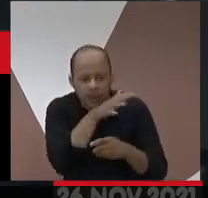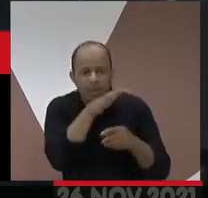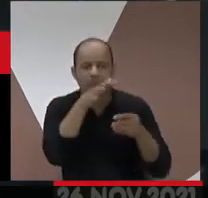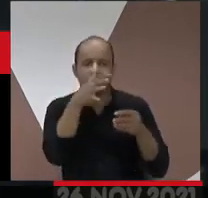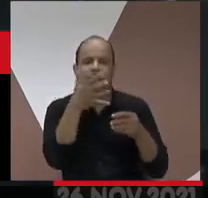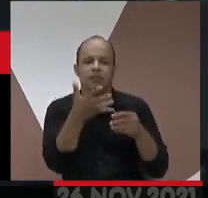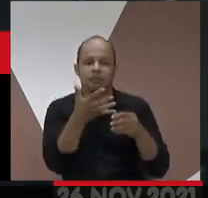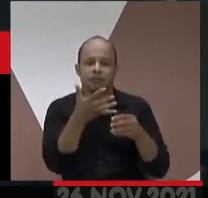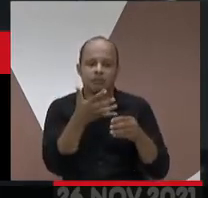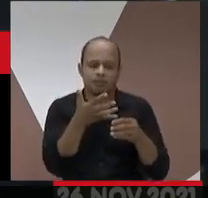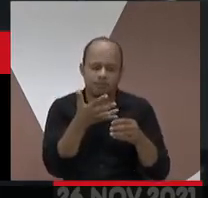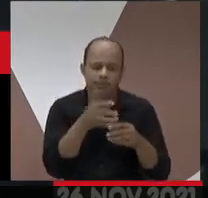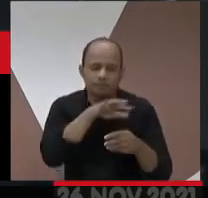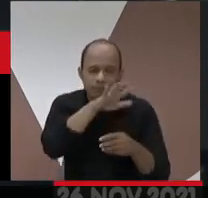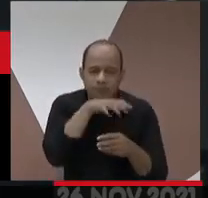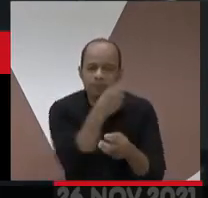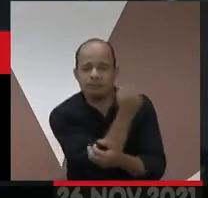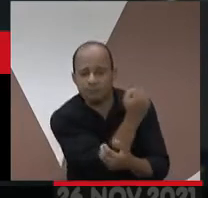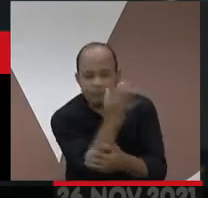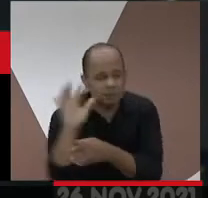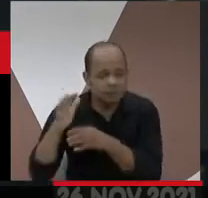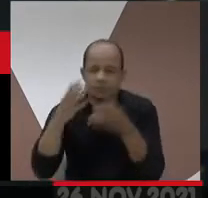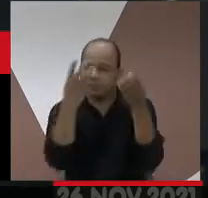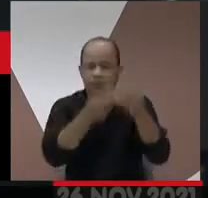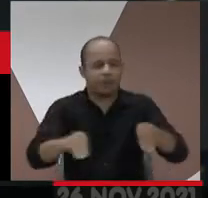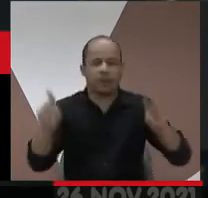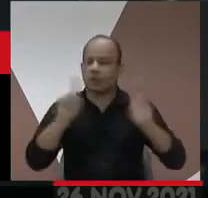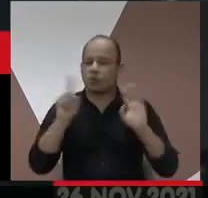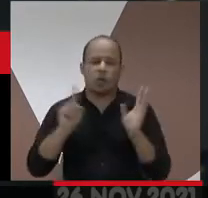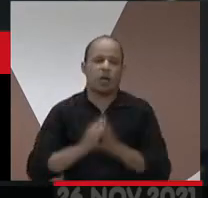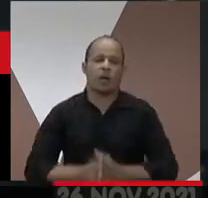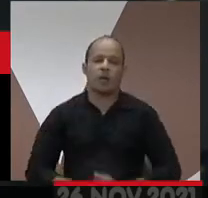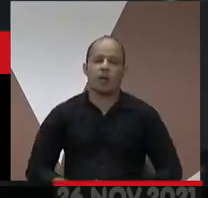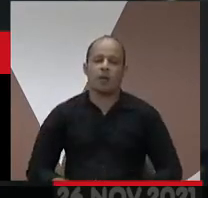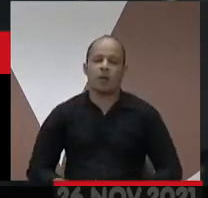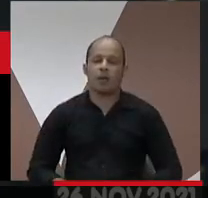colocar a risco os mananciais.